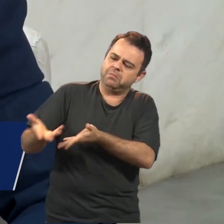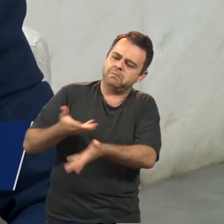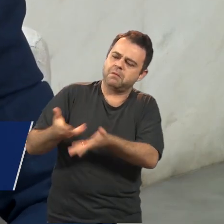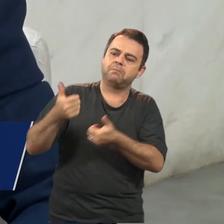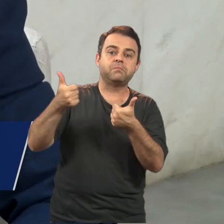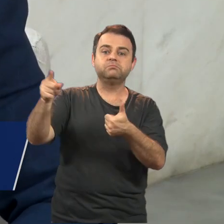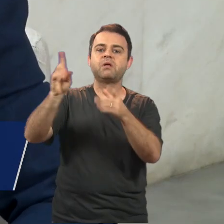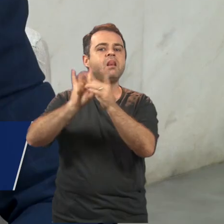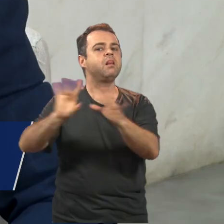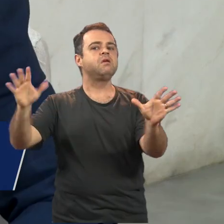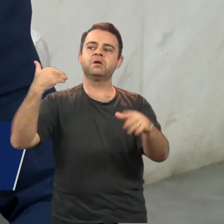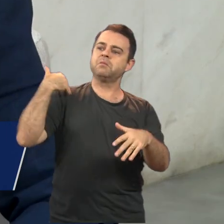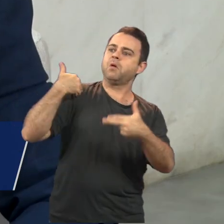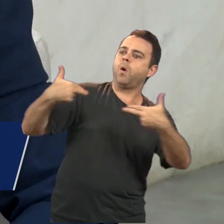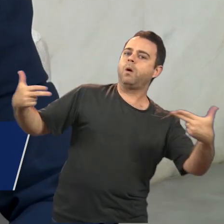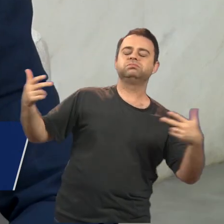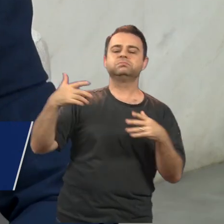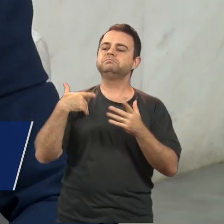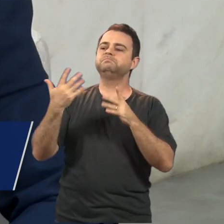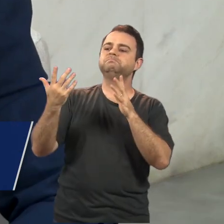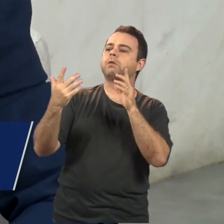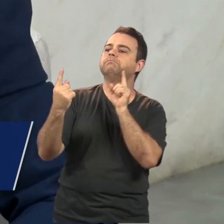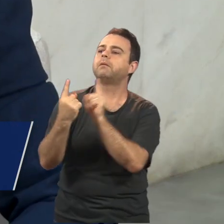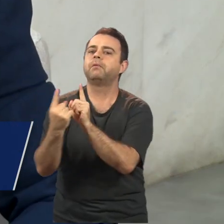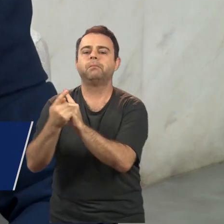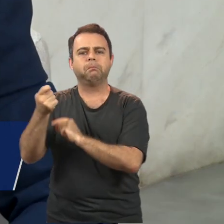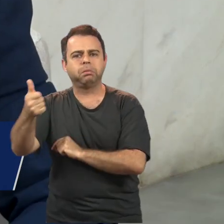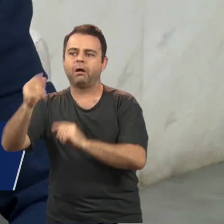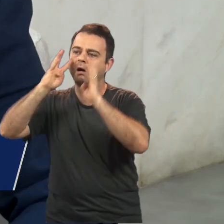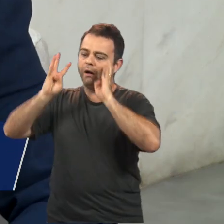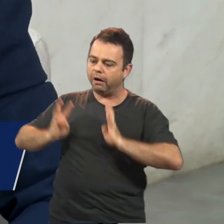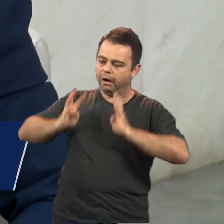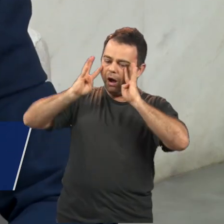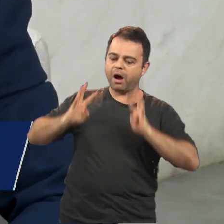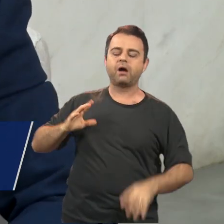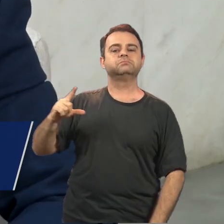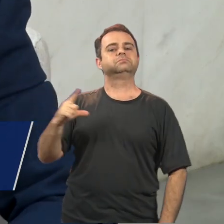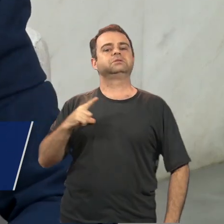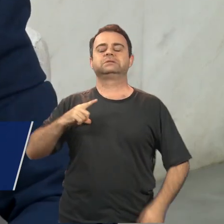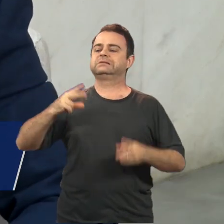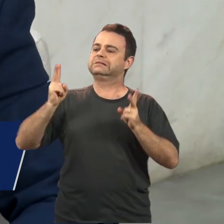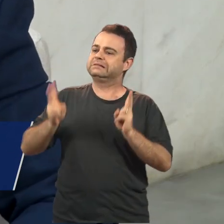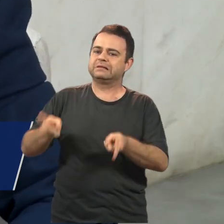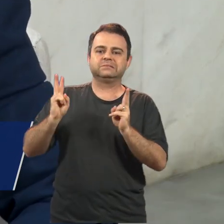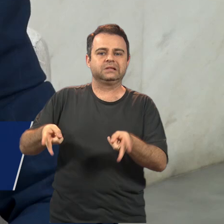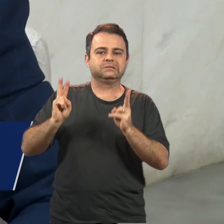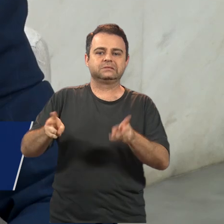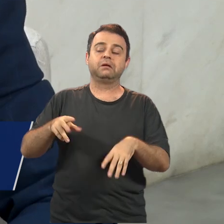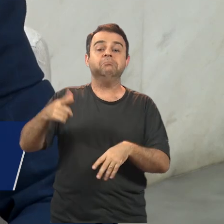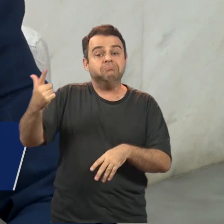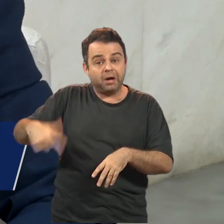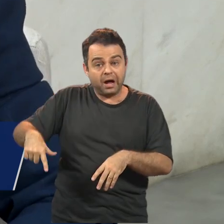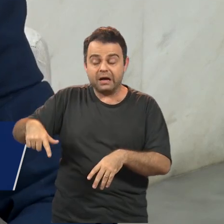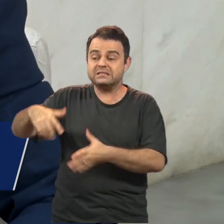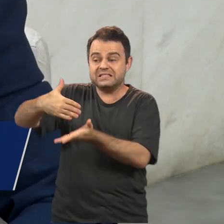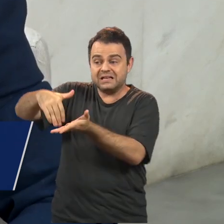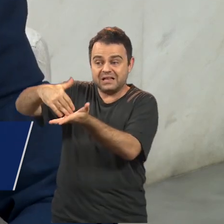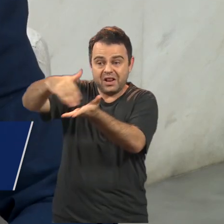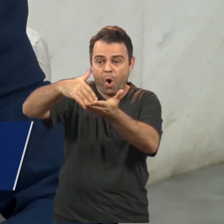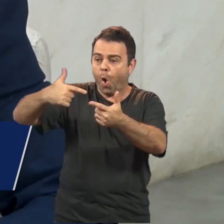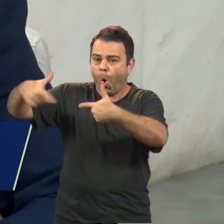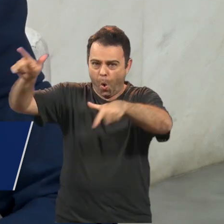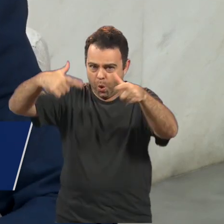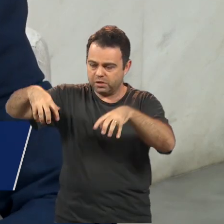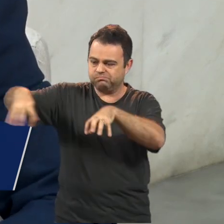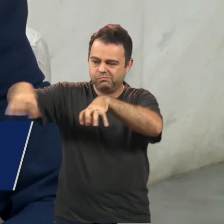à disposição para nos ajudar, mas eu estendo o agradecimento às demais secretarias, ao Executivo no todo,